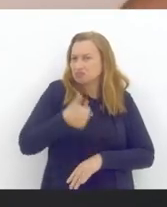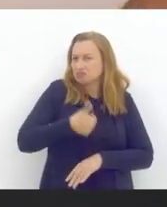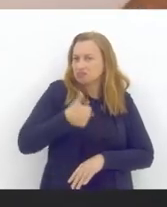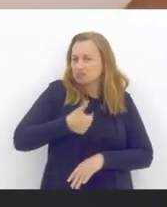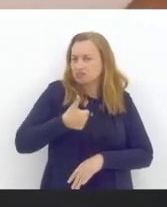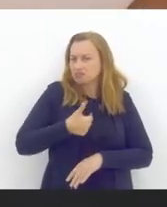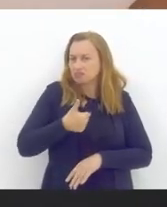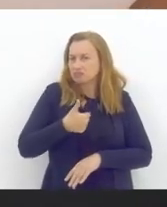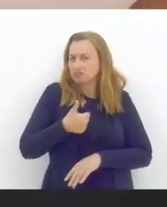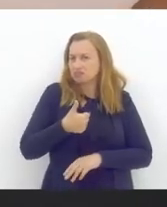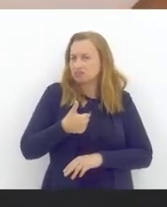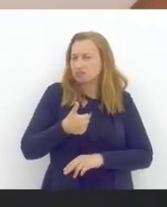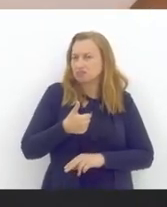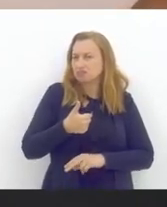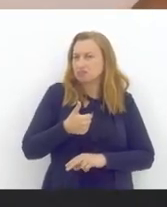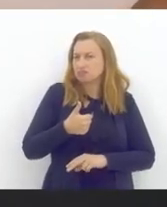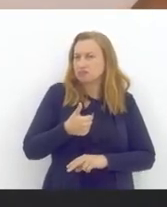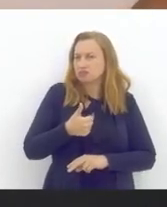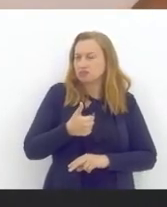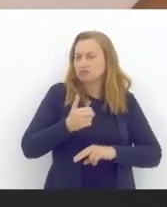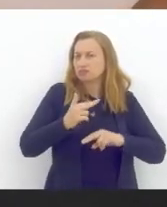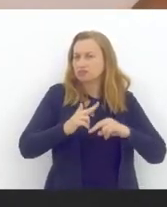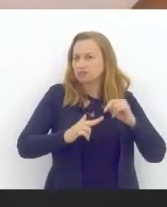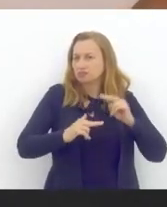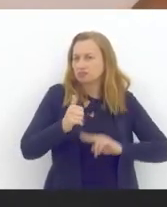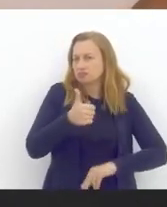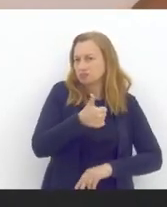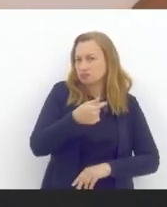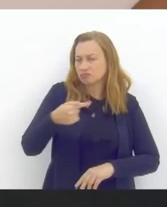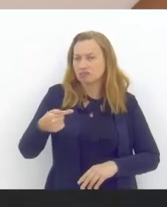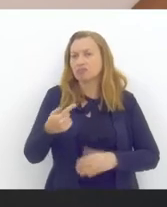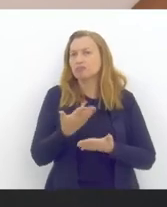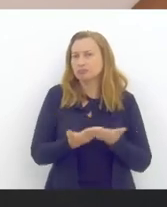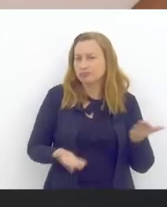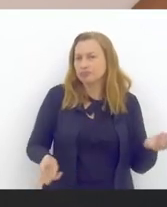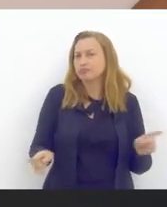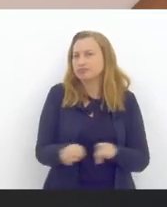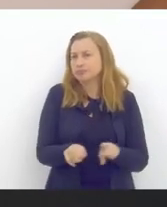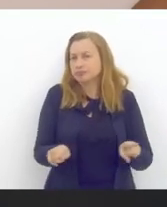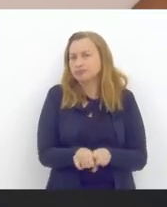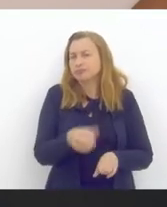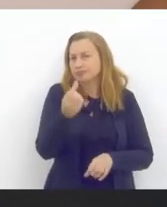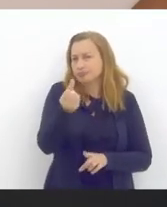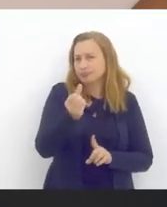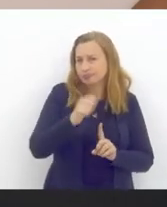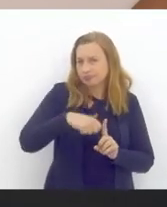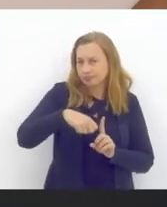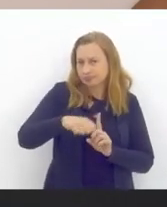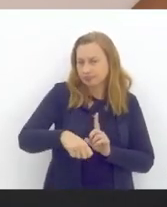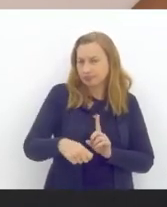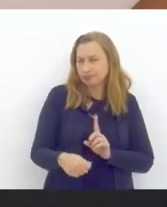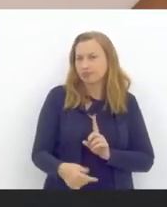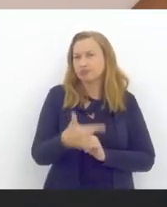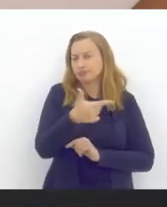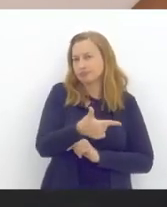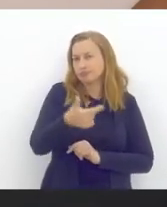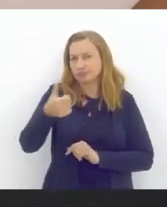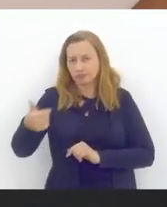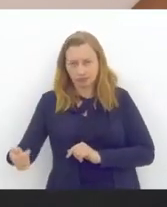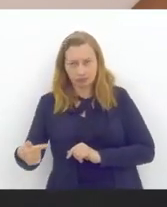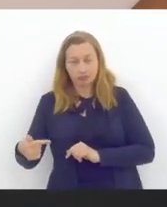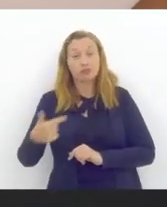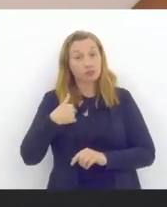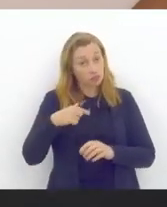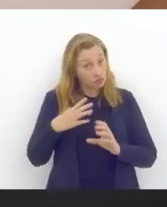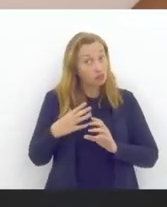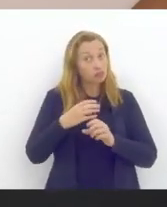de julho de 2017. Então, nós vamos perder também 6 meses em 2022, que eu vou